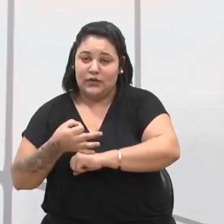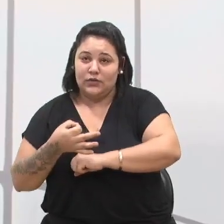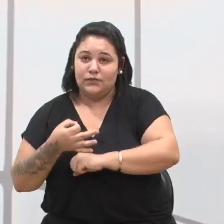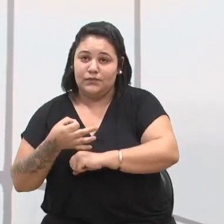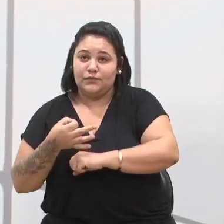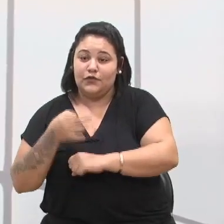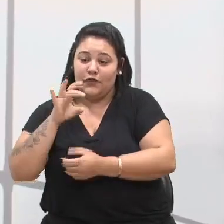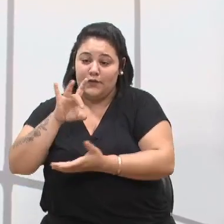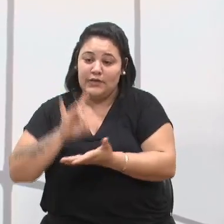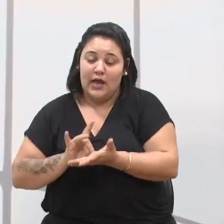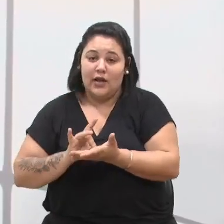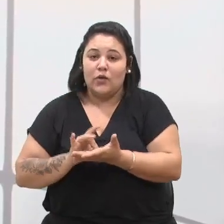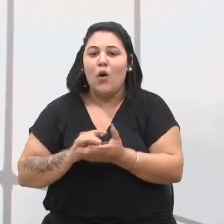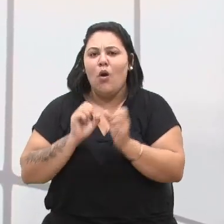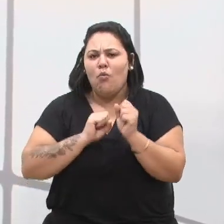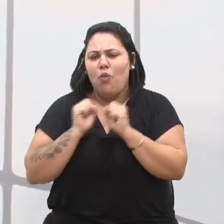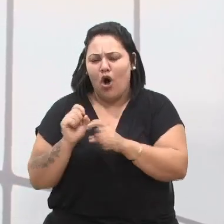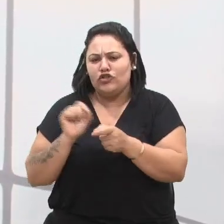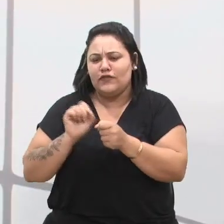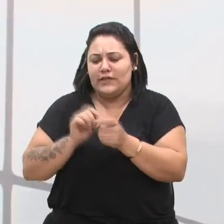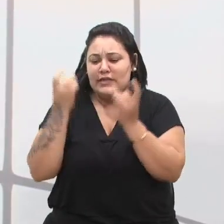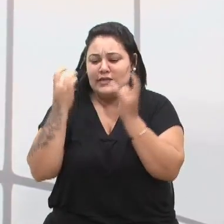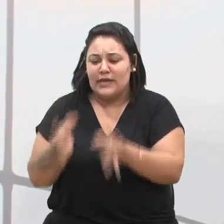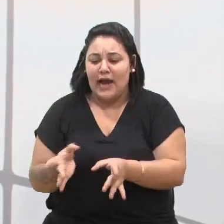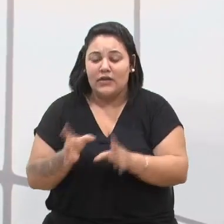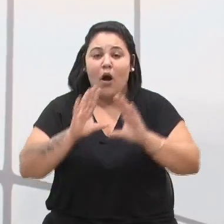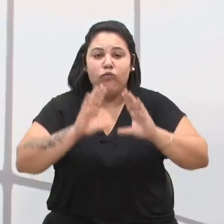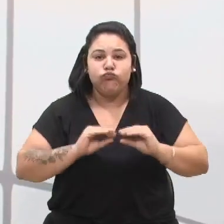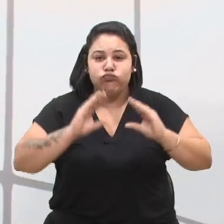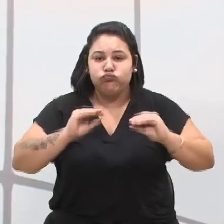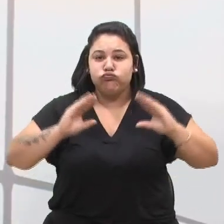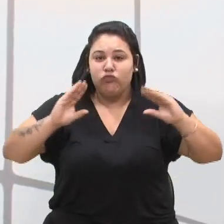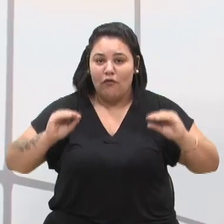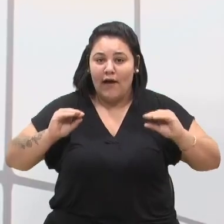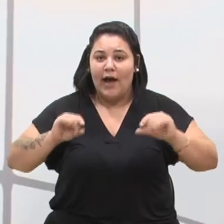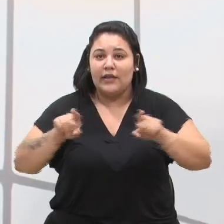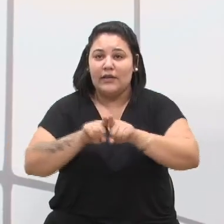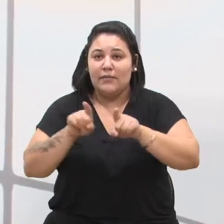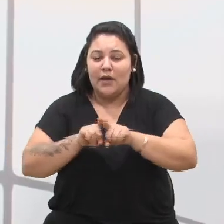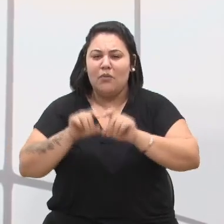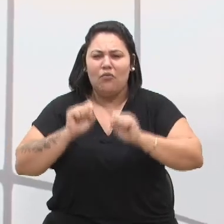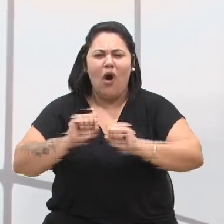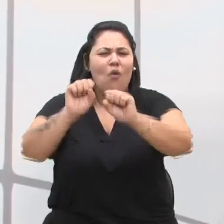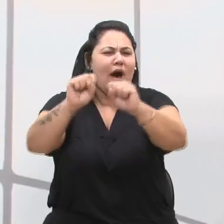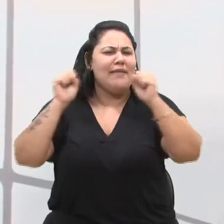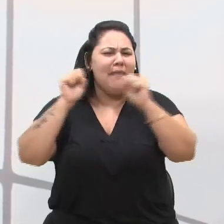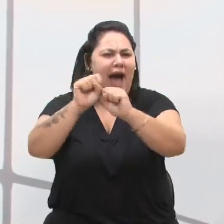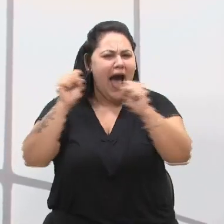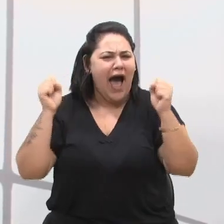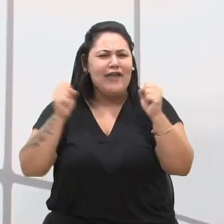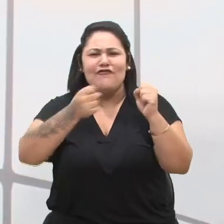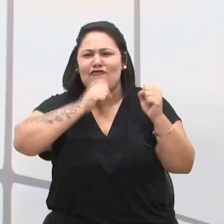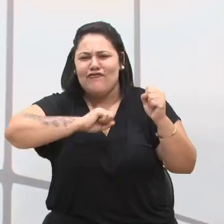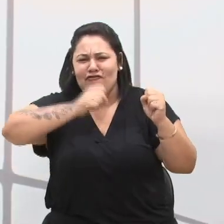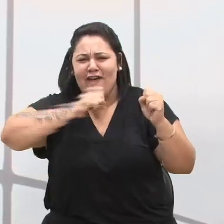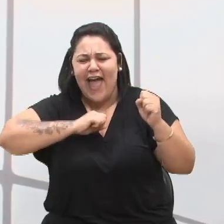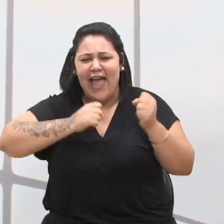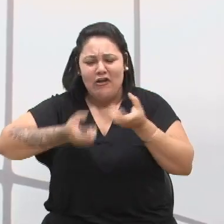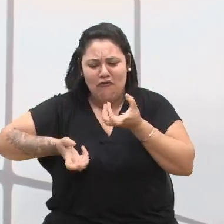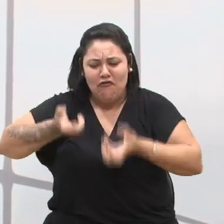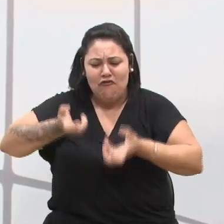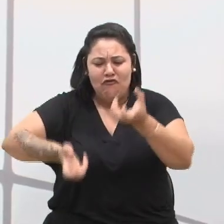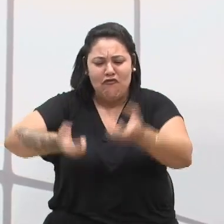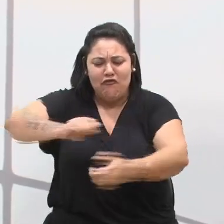os sofás que pode fazer descartar. Você pode descartar aquele roupeiro velho, também você pode descartar o fogão